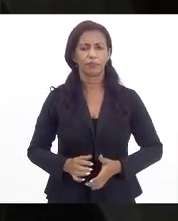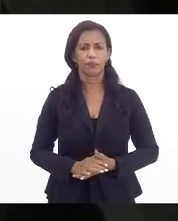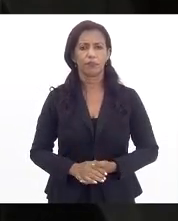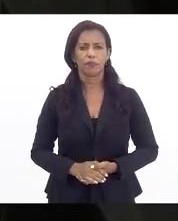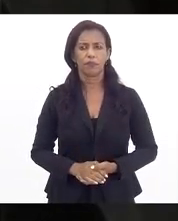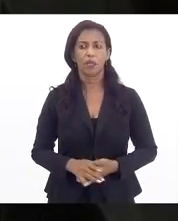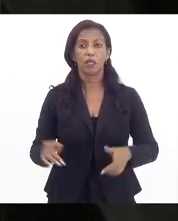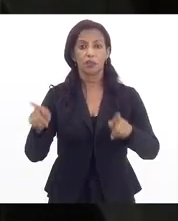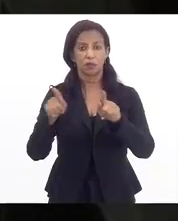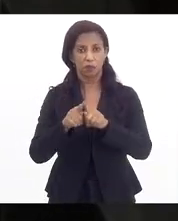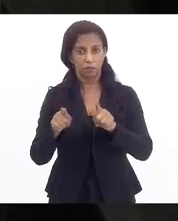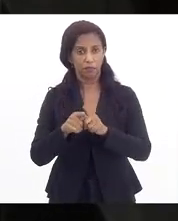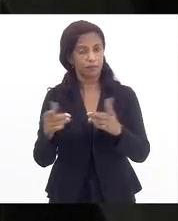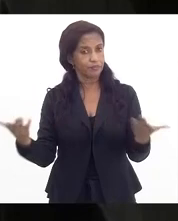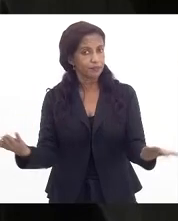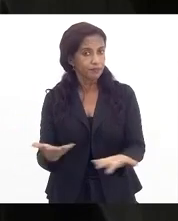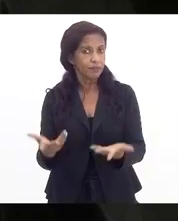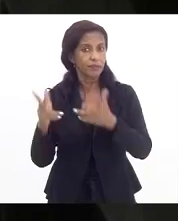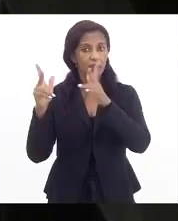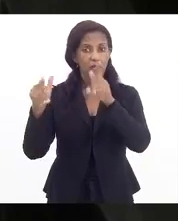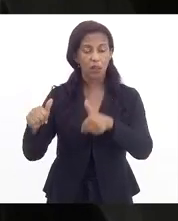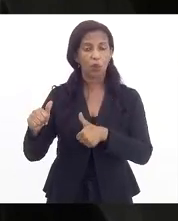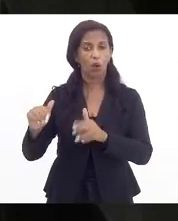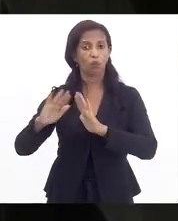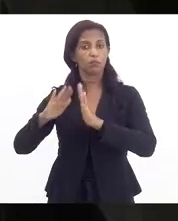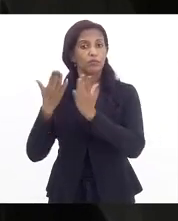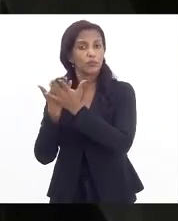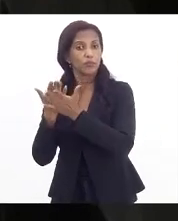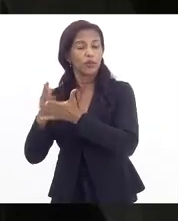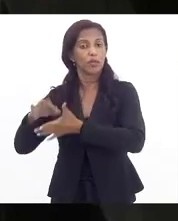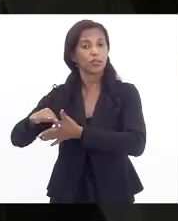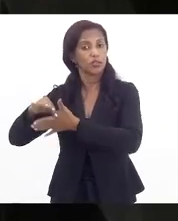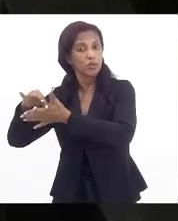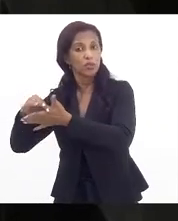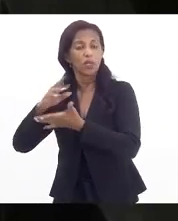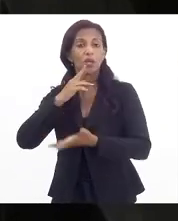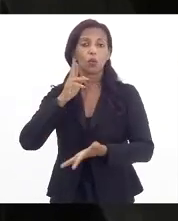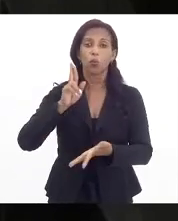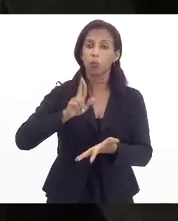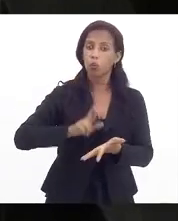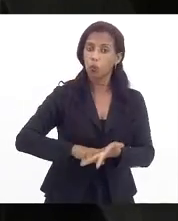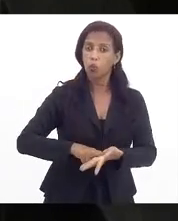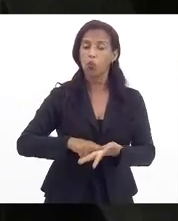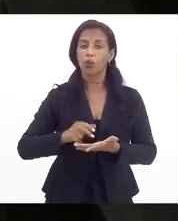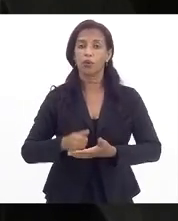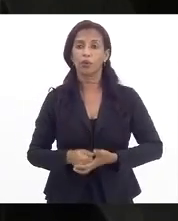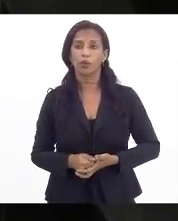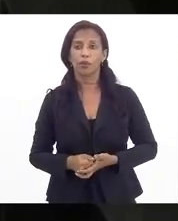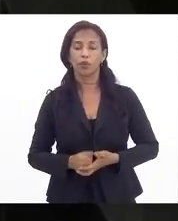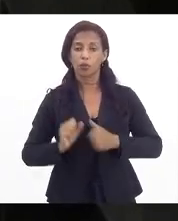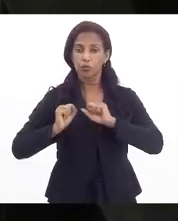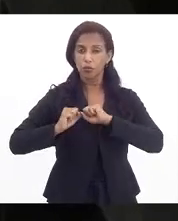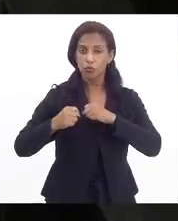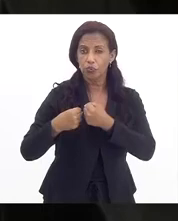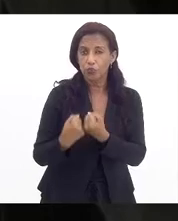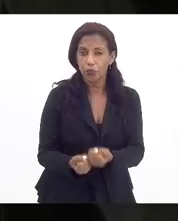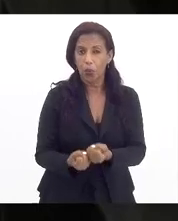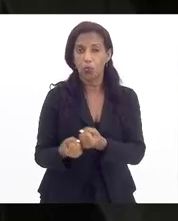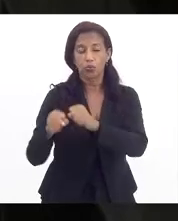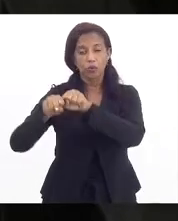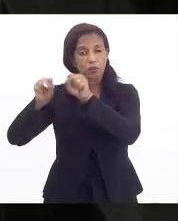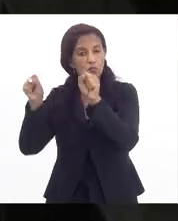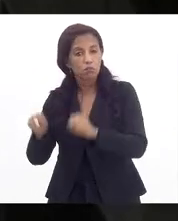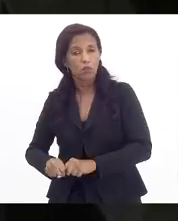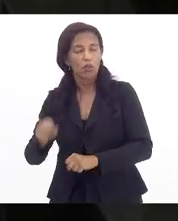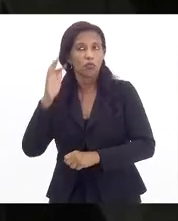eu quero também fazer como filho do colégio de líderes quero reconhecer o esforço de sistematização